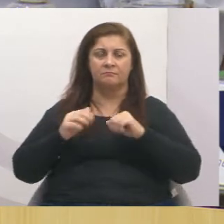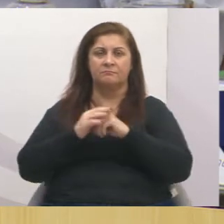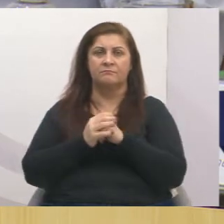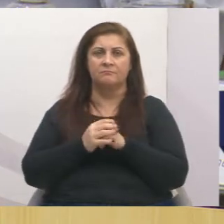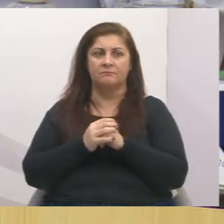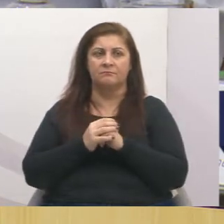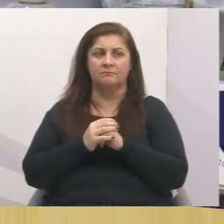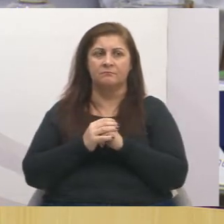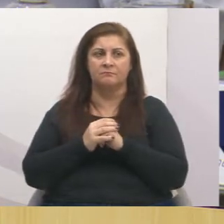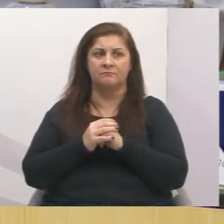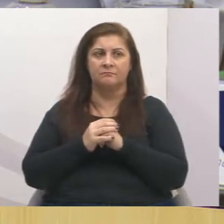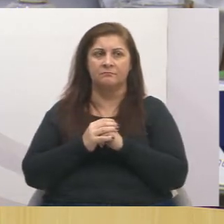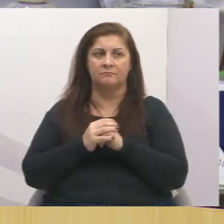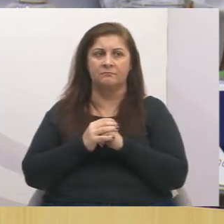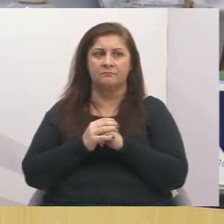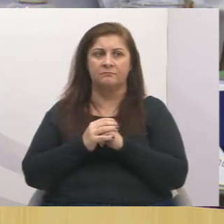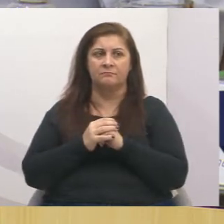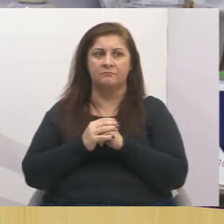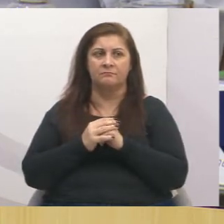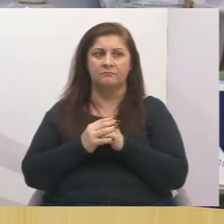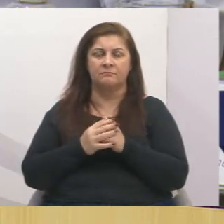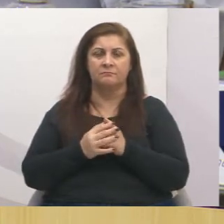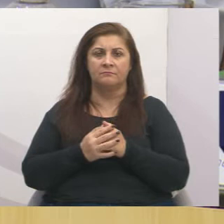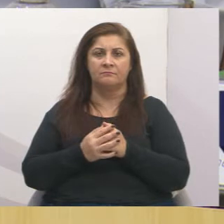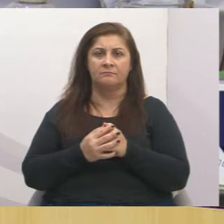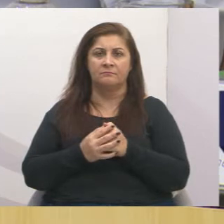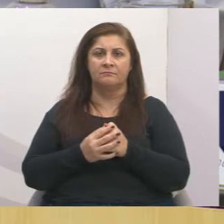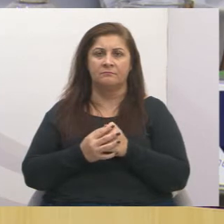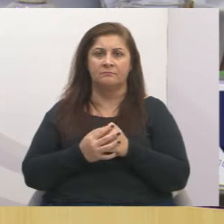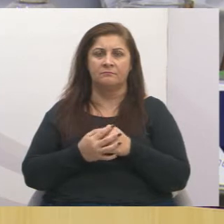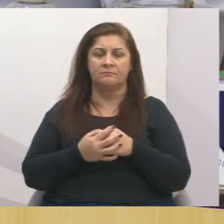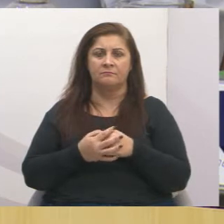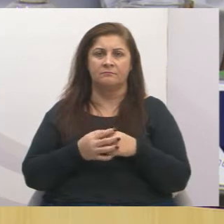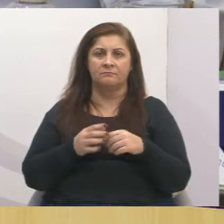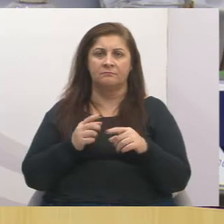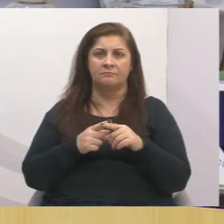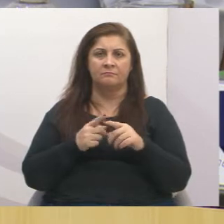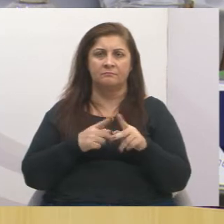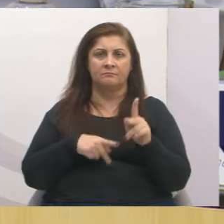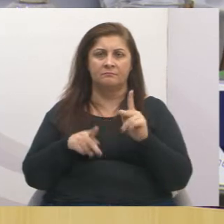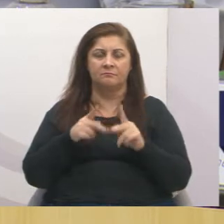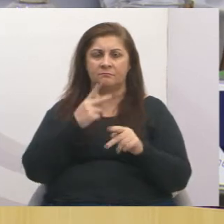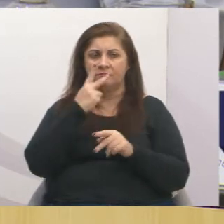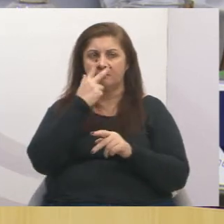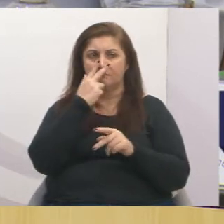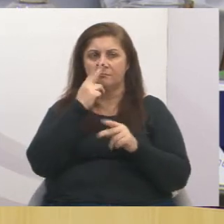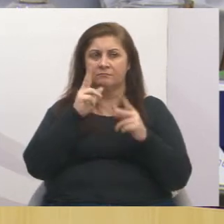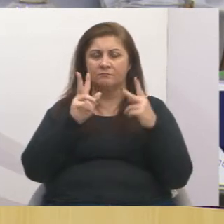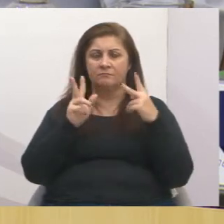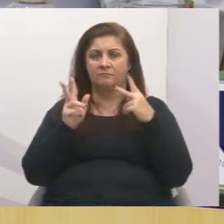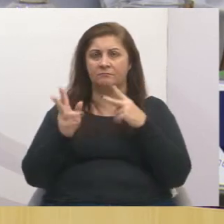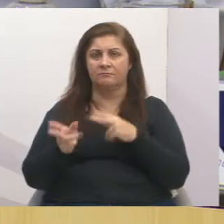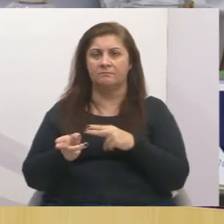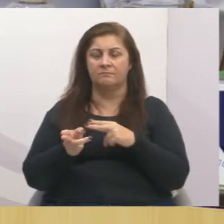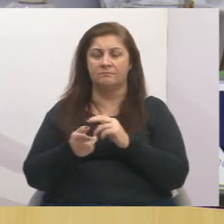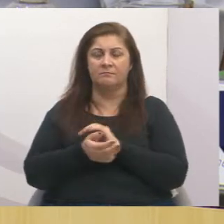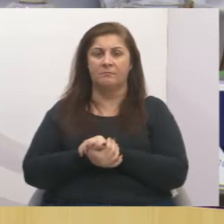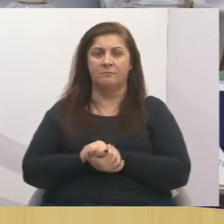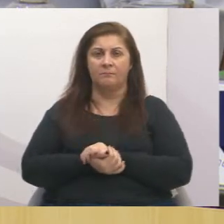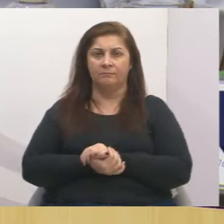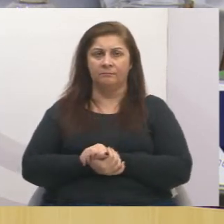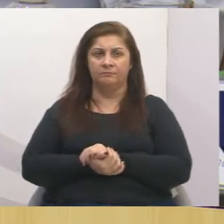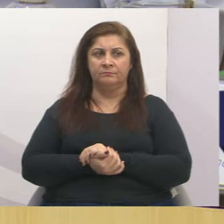gigante acordou, o gigante dormiu de novo e está bem dormindo,